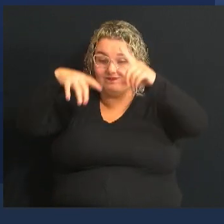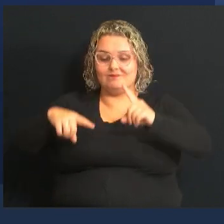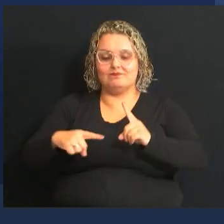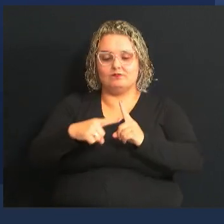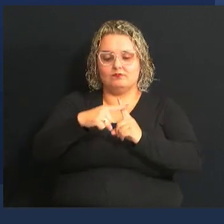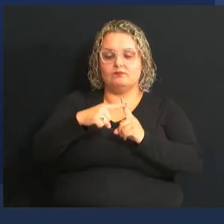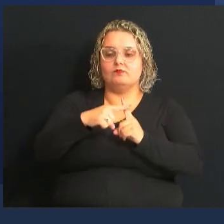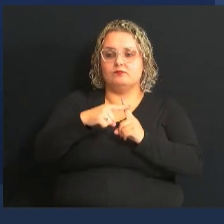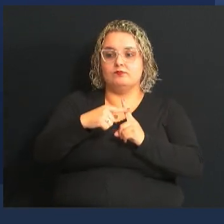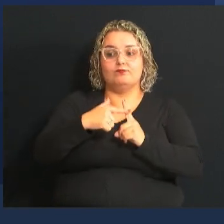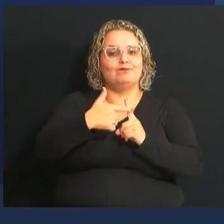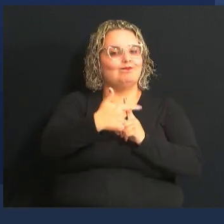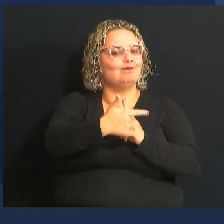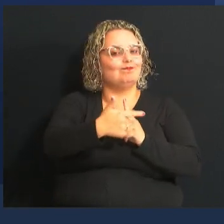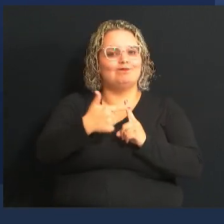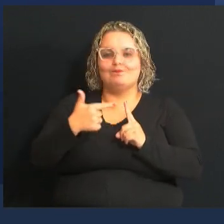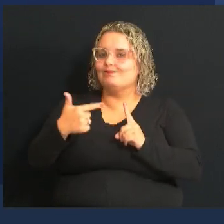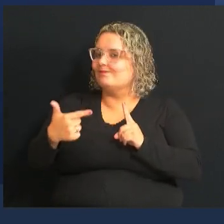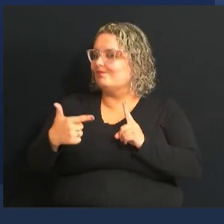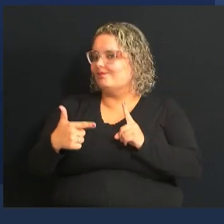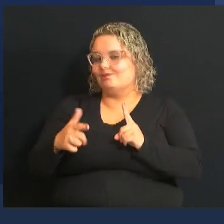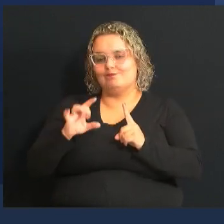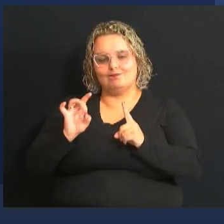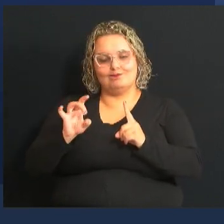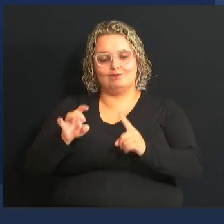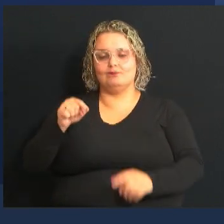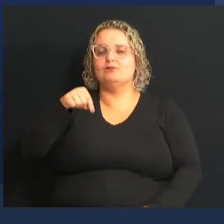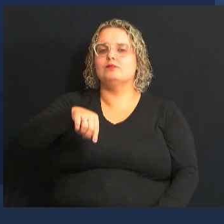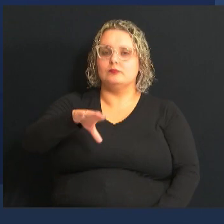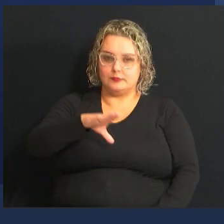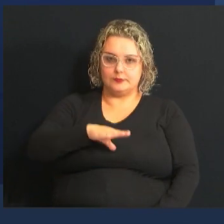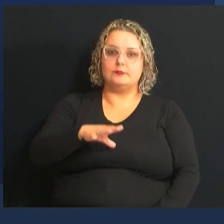a máxima não passa dos 22 graus